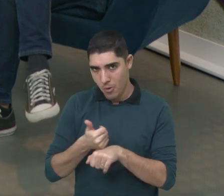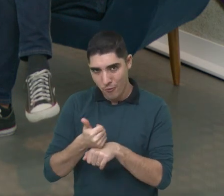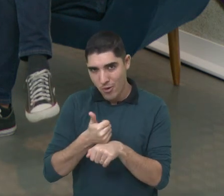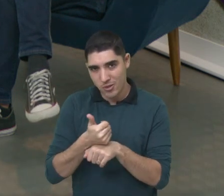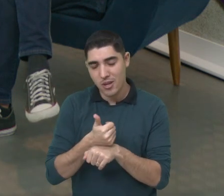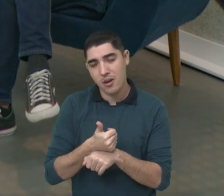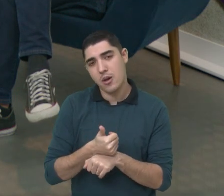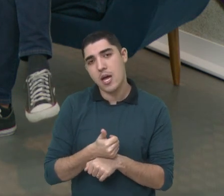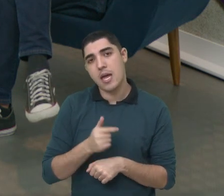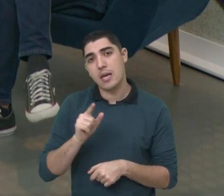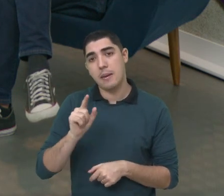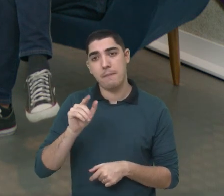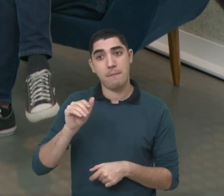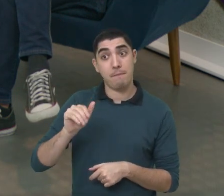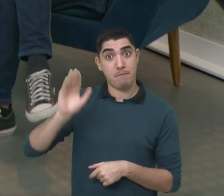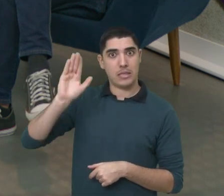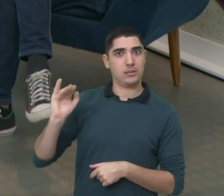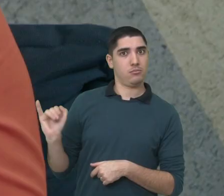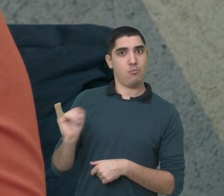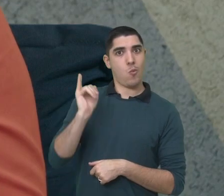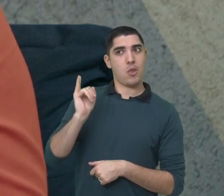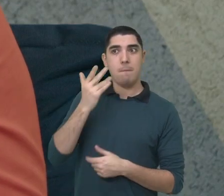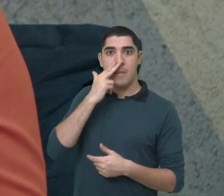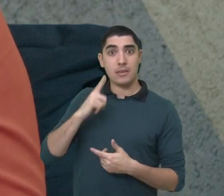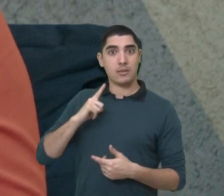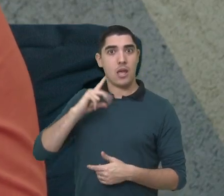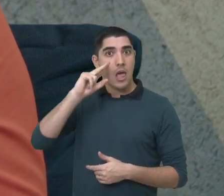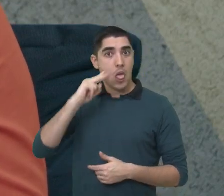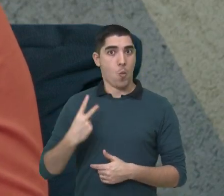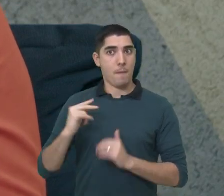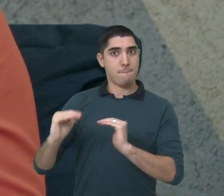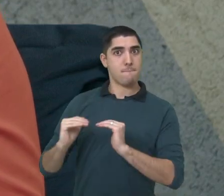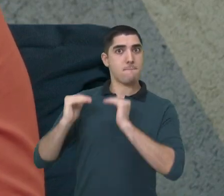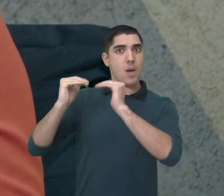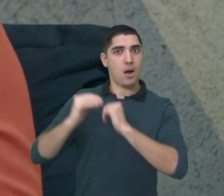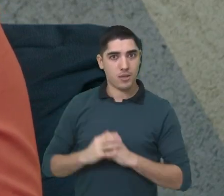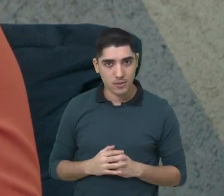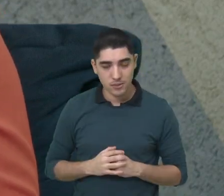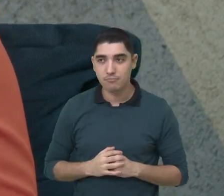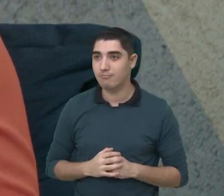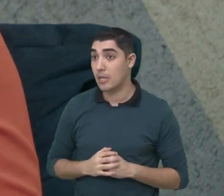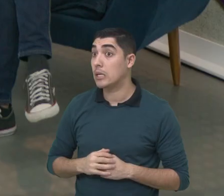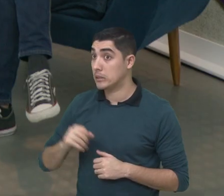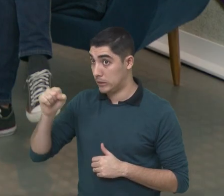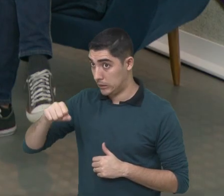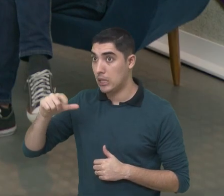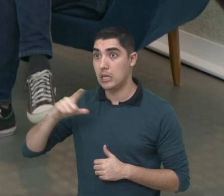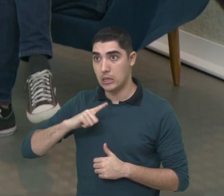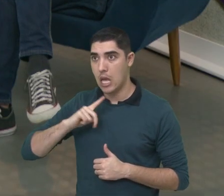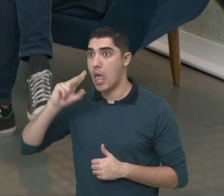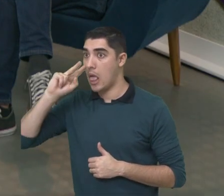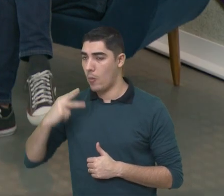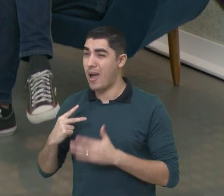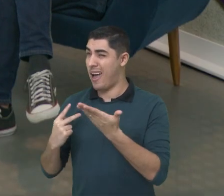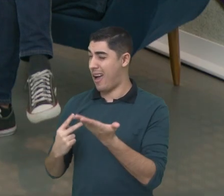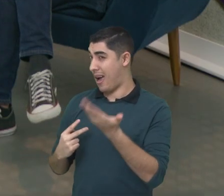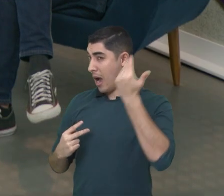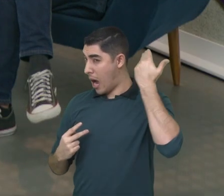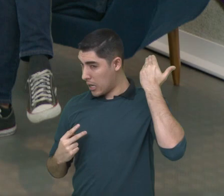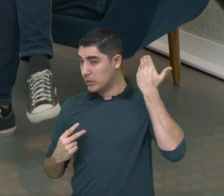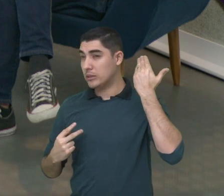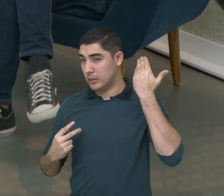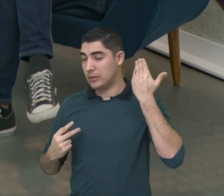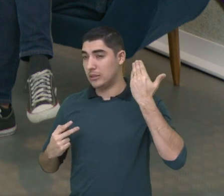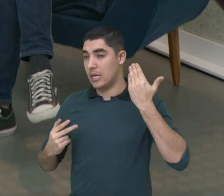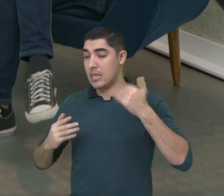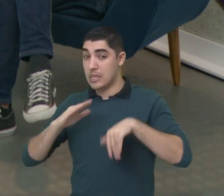bem mais importante na sua área, né? Ele é mais reconhecido, né? Ele é reconhecido. Nós tivemos tempos